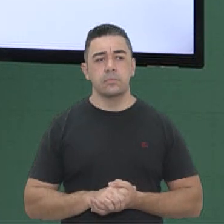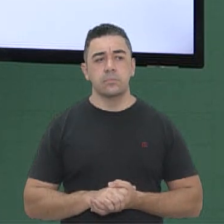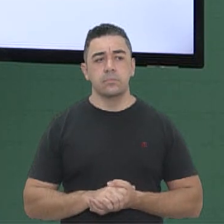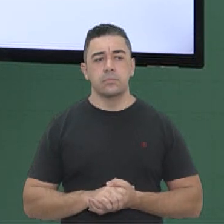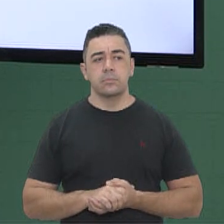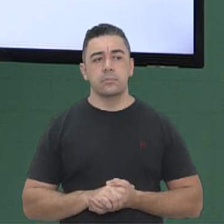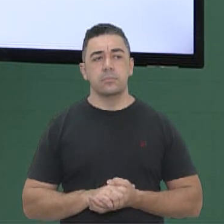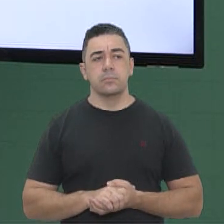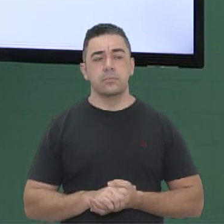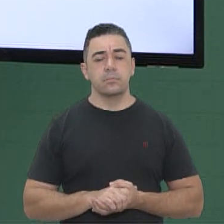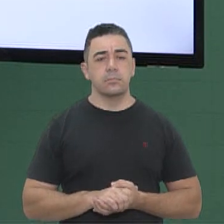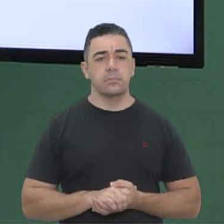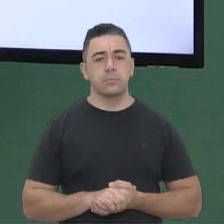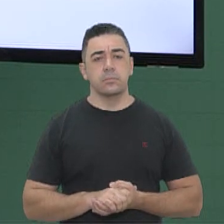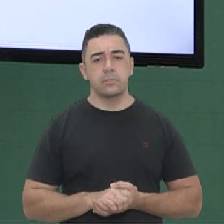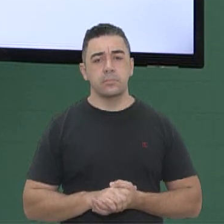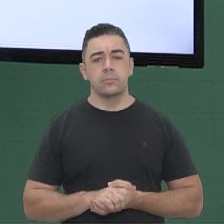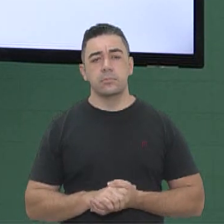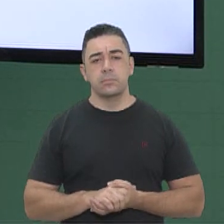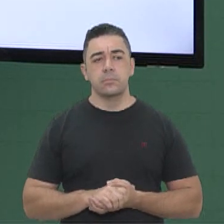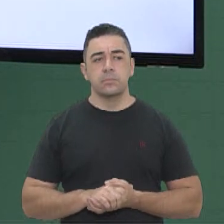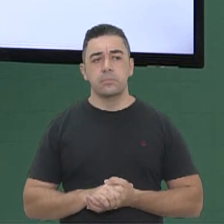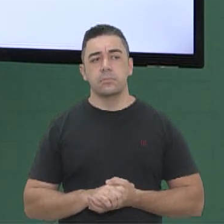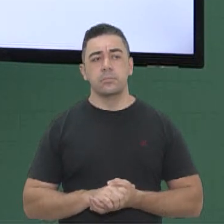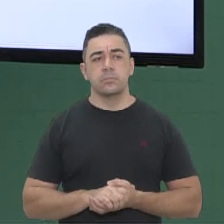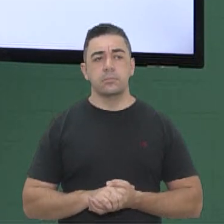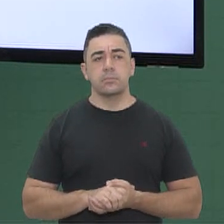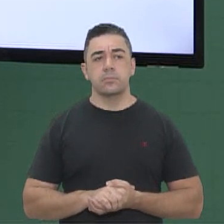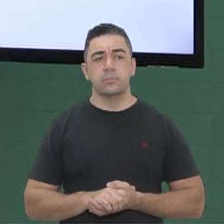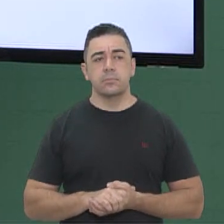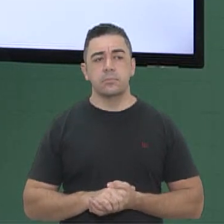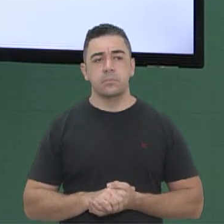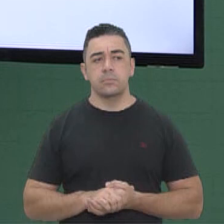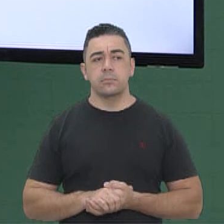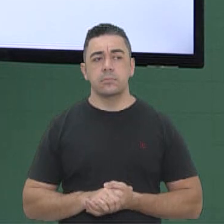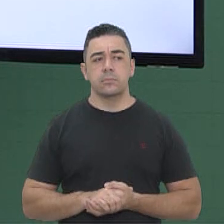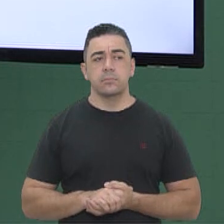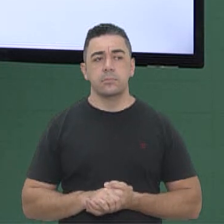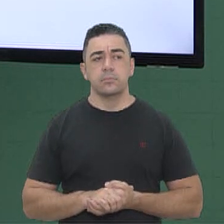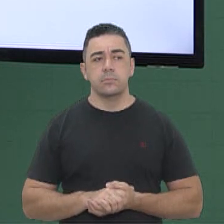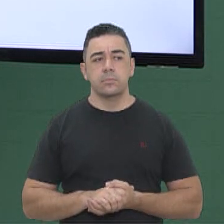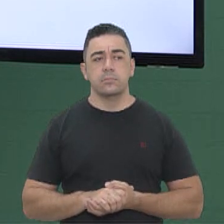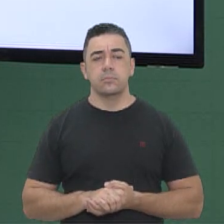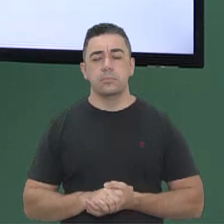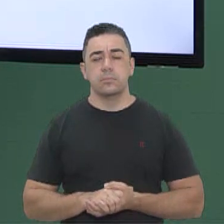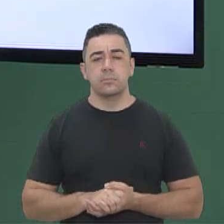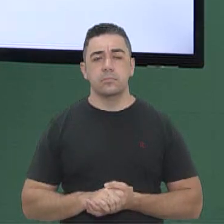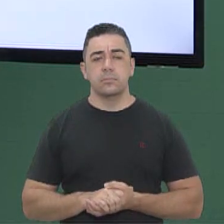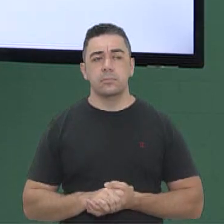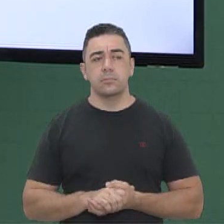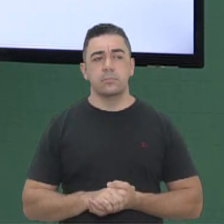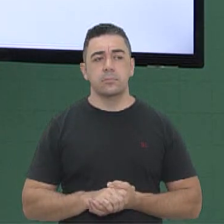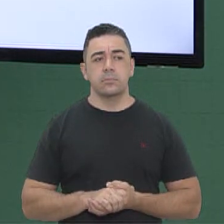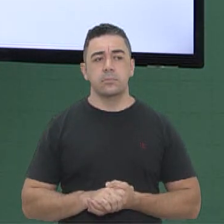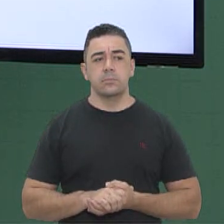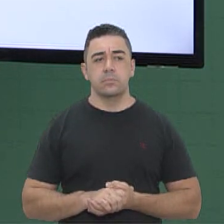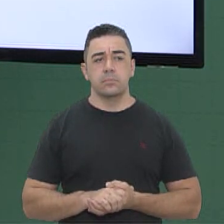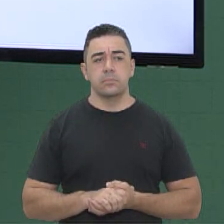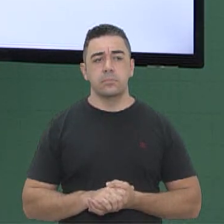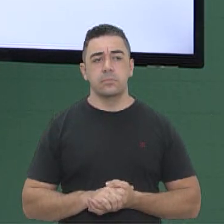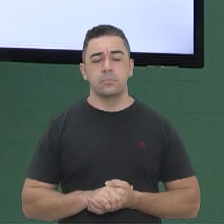ou são textos expositivos, porque apresentam um tema e lo